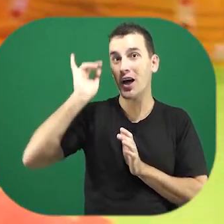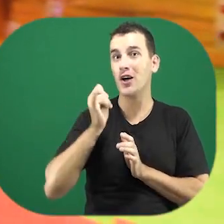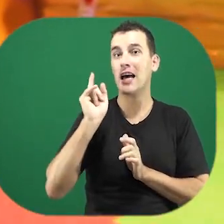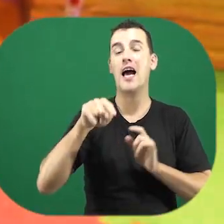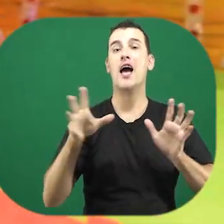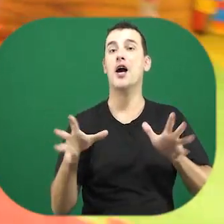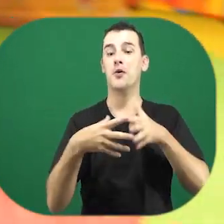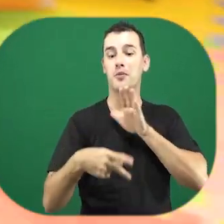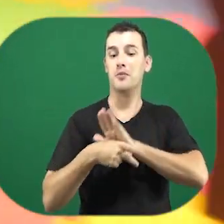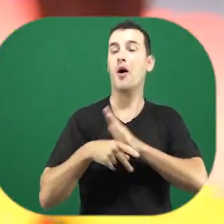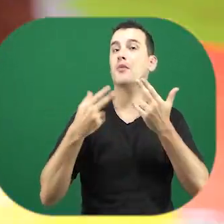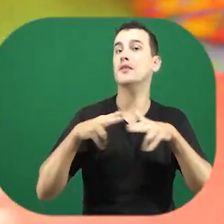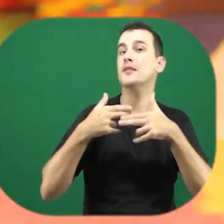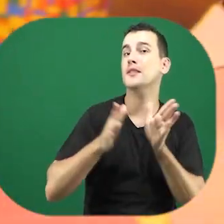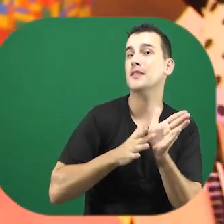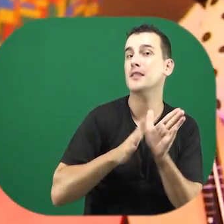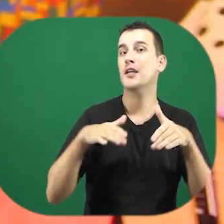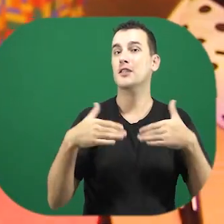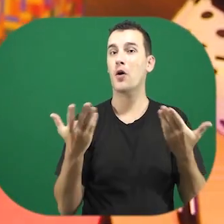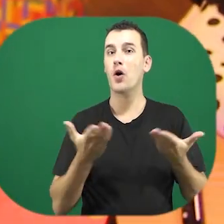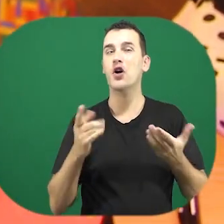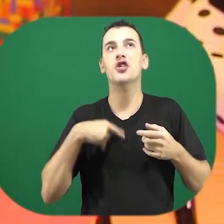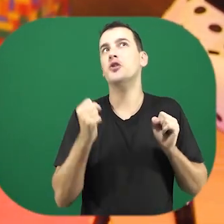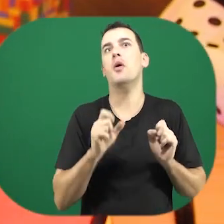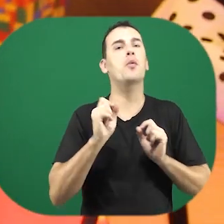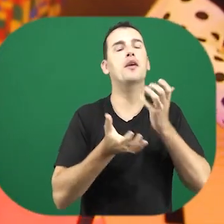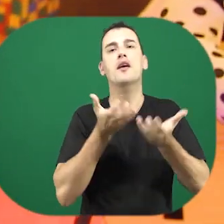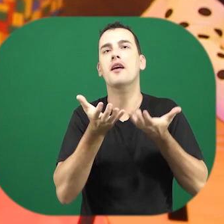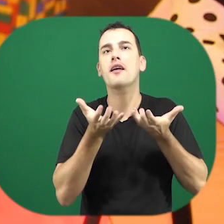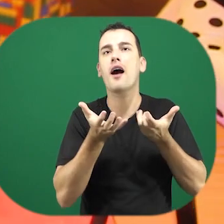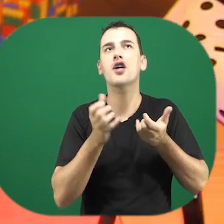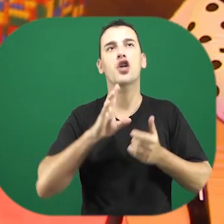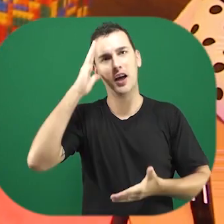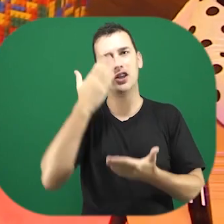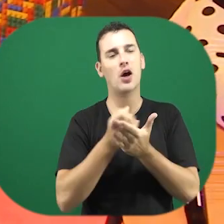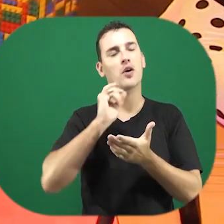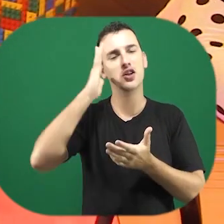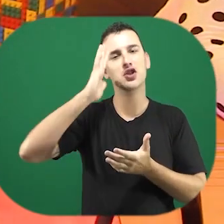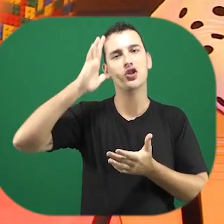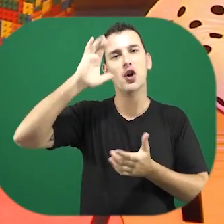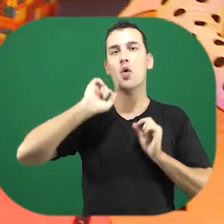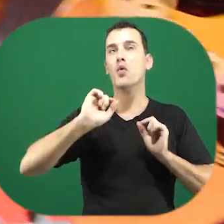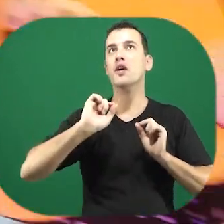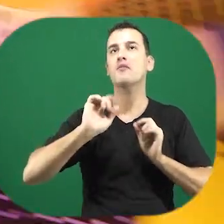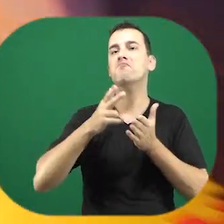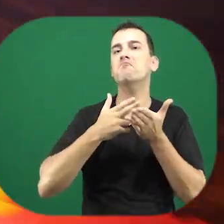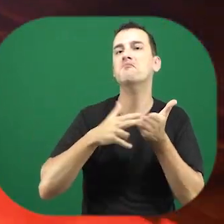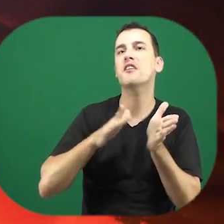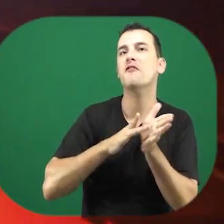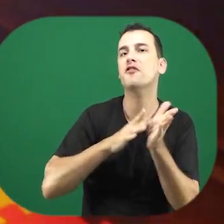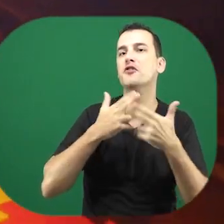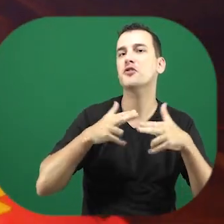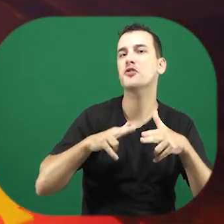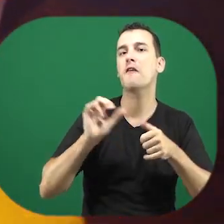turma do Faz de Conta. E hoje nós podemos ser o que a gente quiser. É só nós acreditarmos nos nossos superpoderes do Fazer de Conta. Todos nós temos